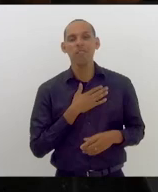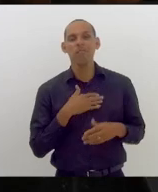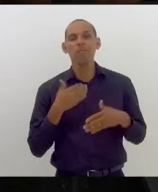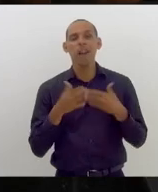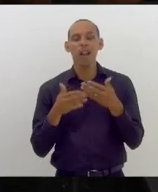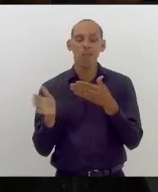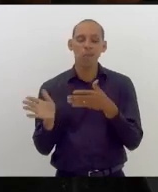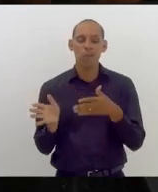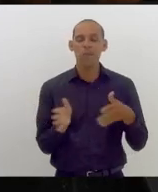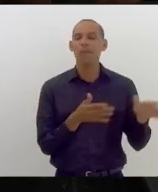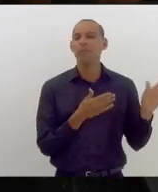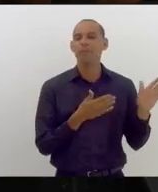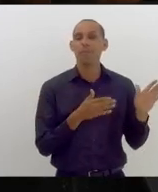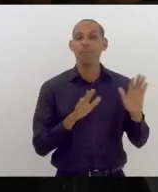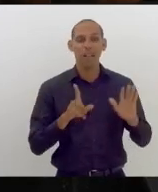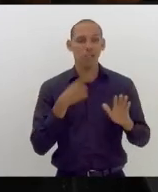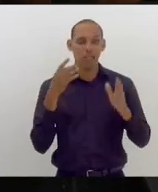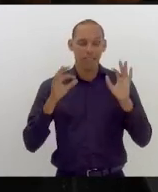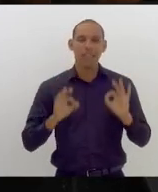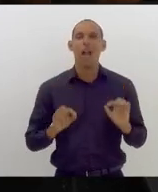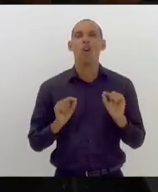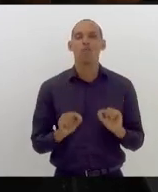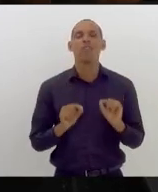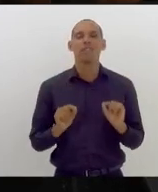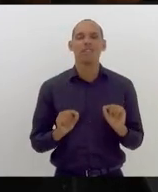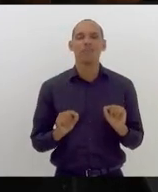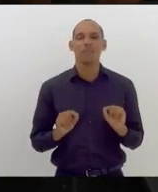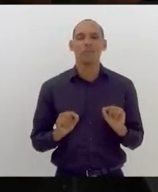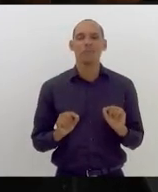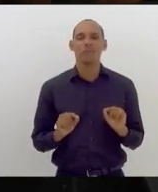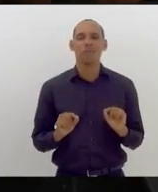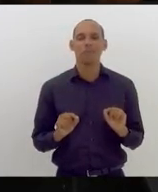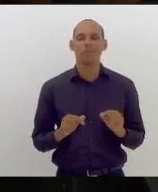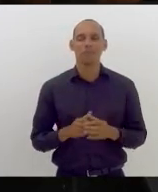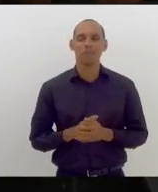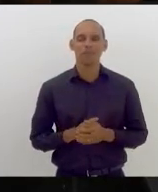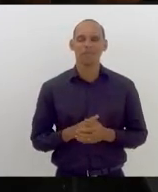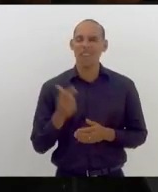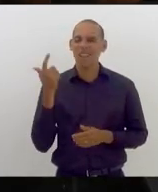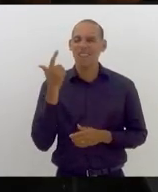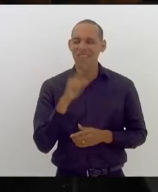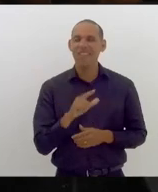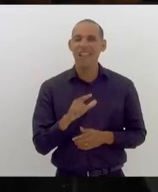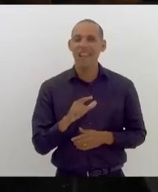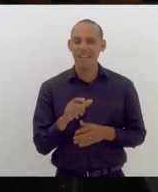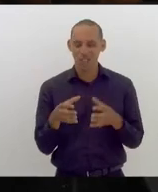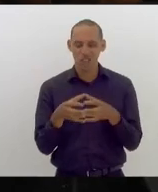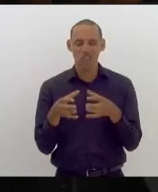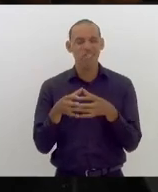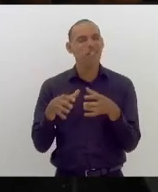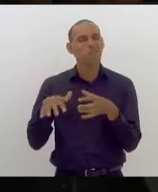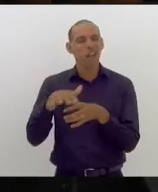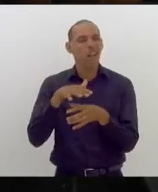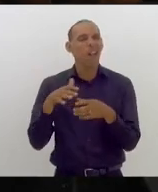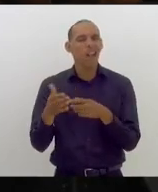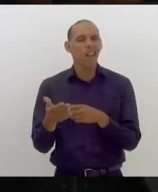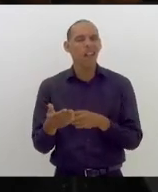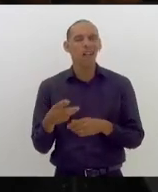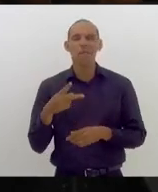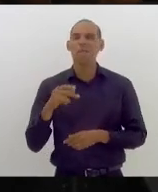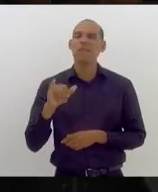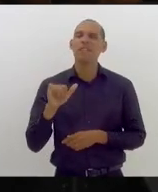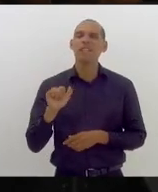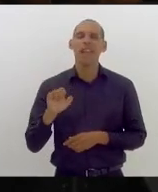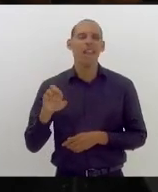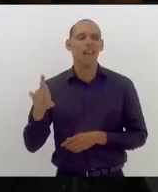mas tendo uma certeza de que, graças a boa parcela desse time aqui, do Pierre, que está